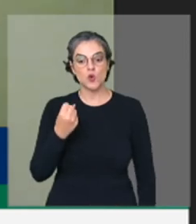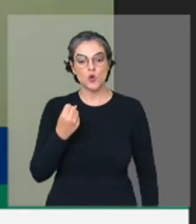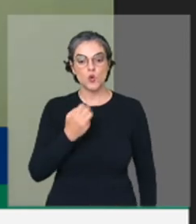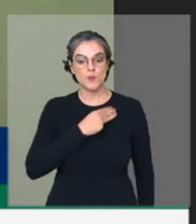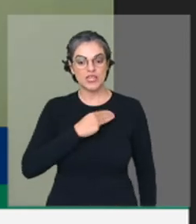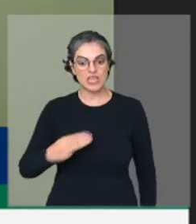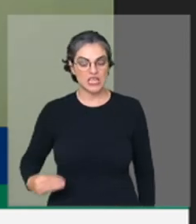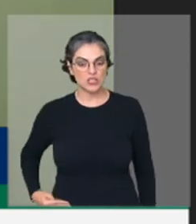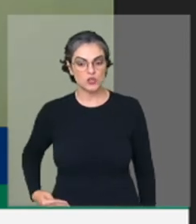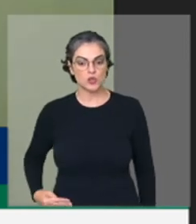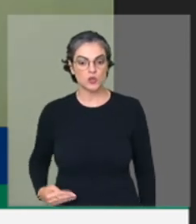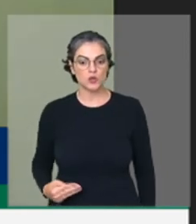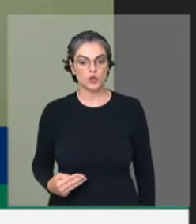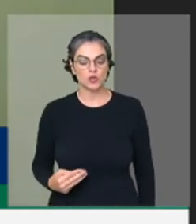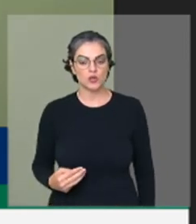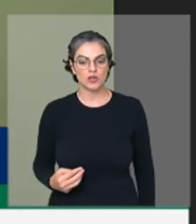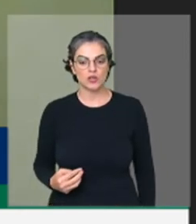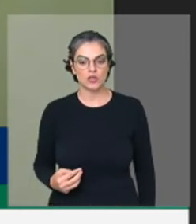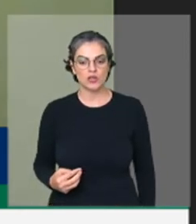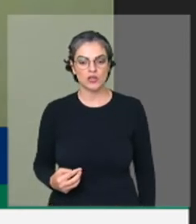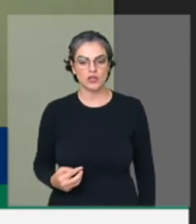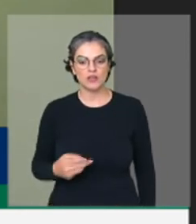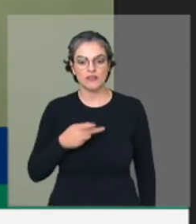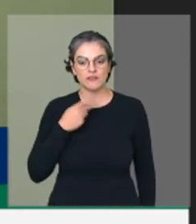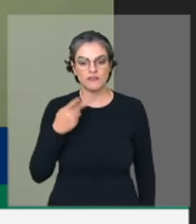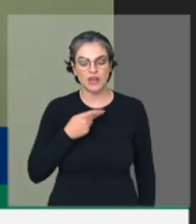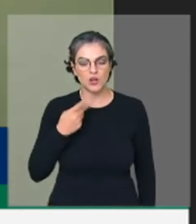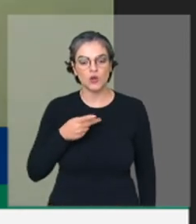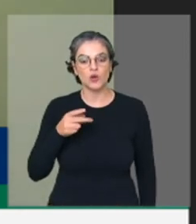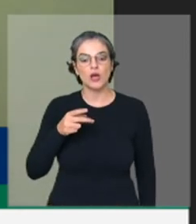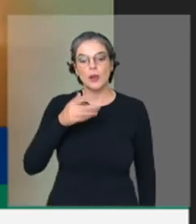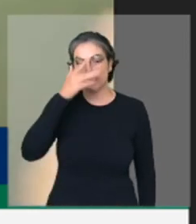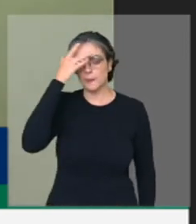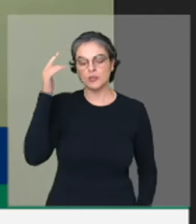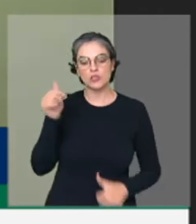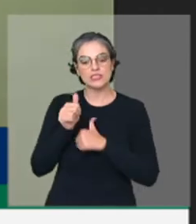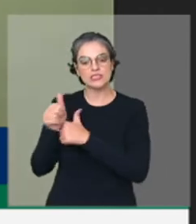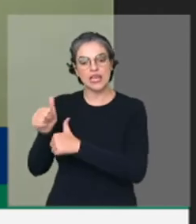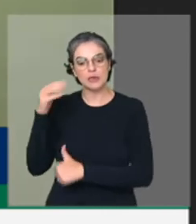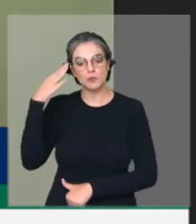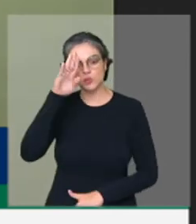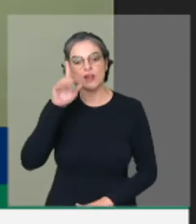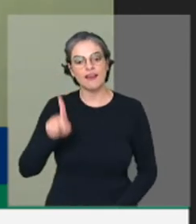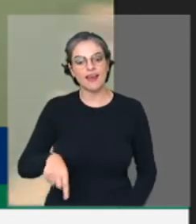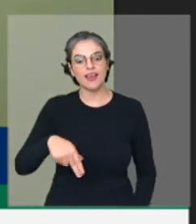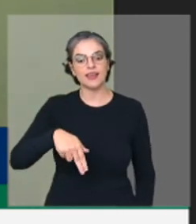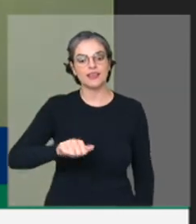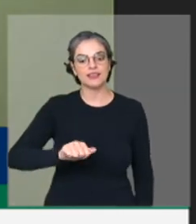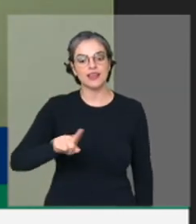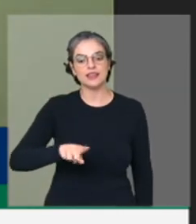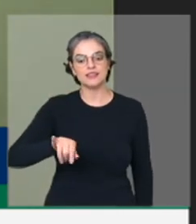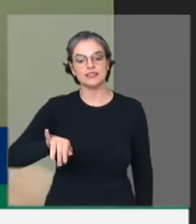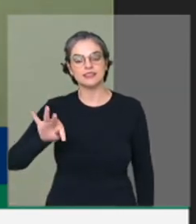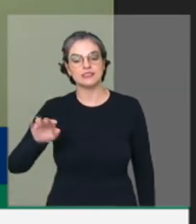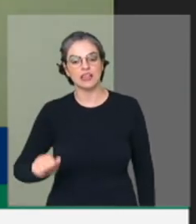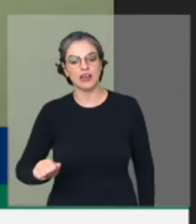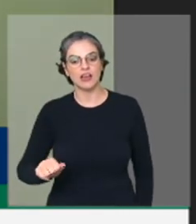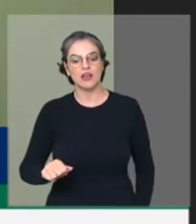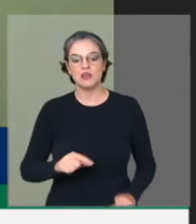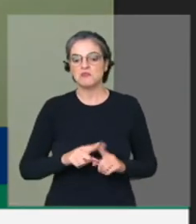um ministro, disse que quem segue Bolsonaro é nazista. Isso se esquece? Isso passou? Não